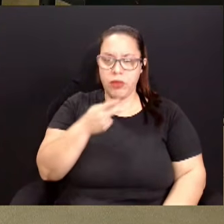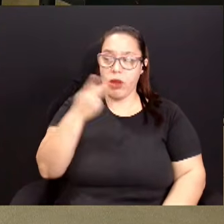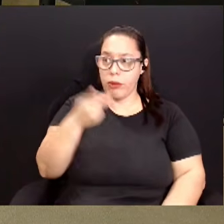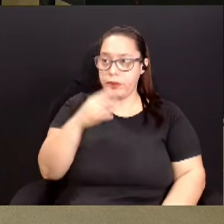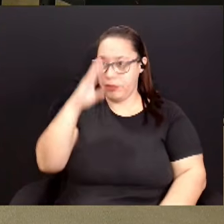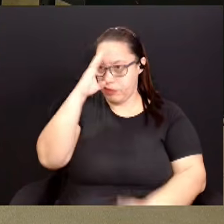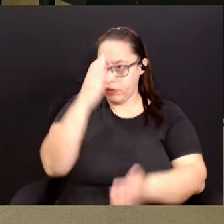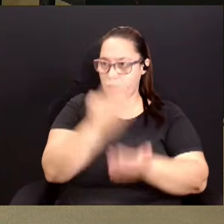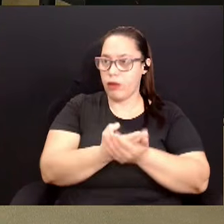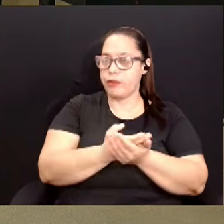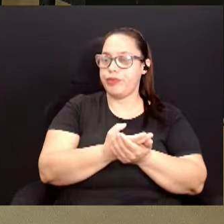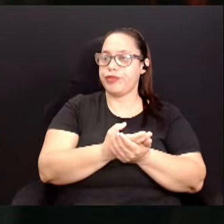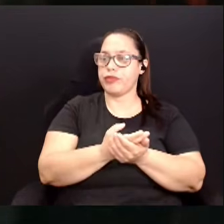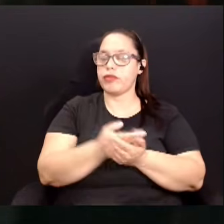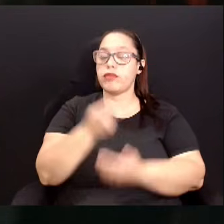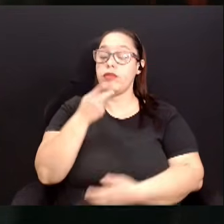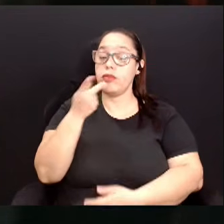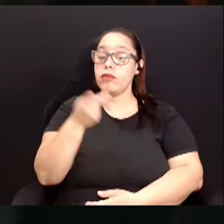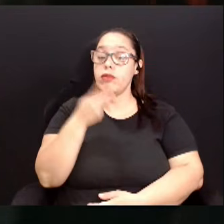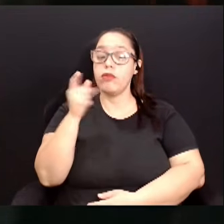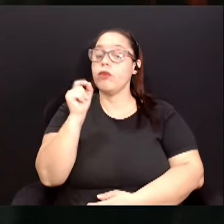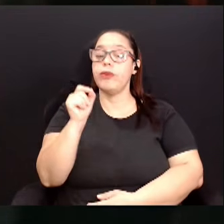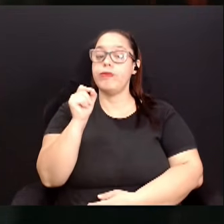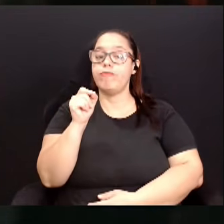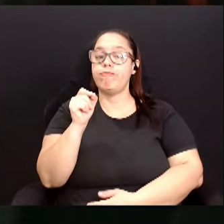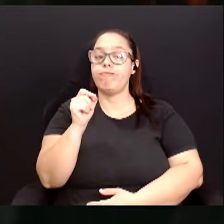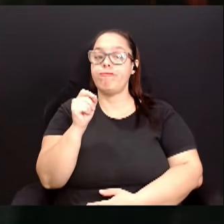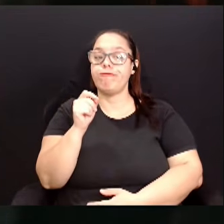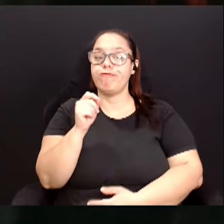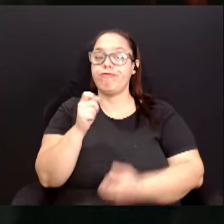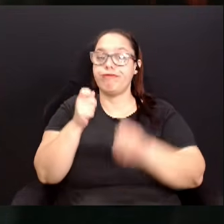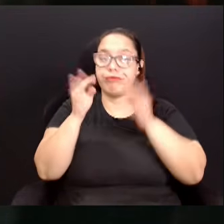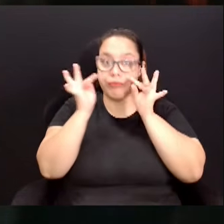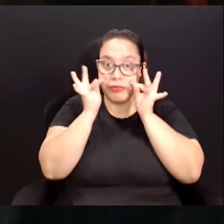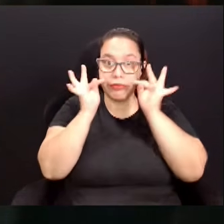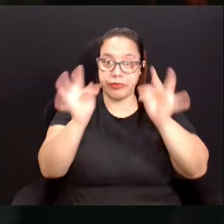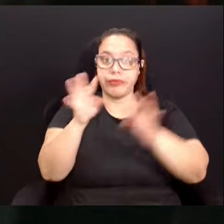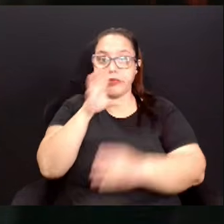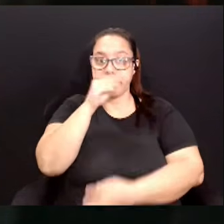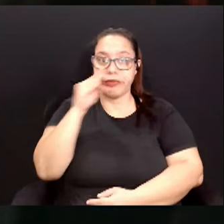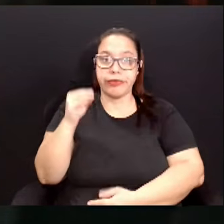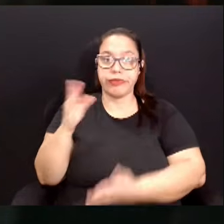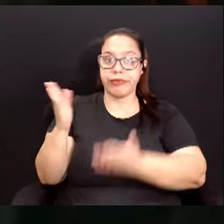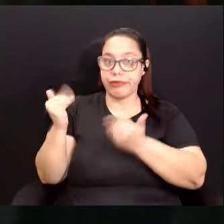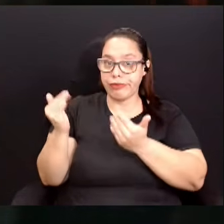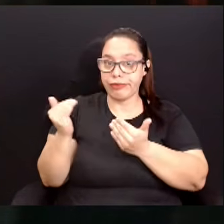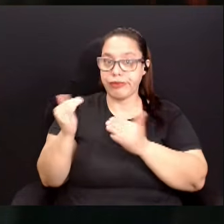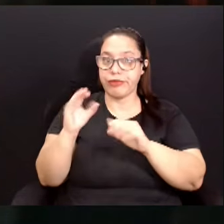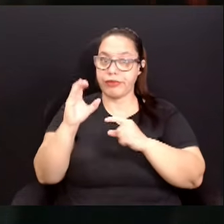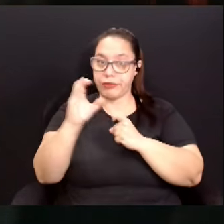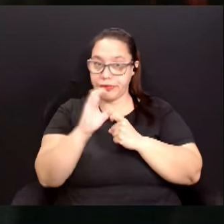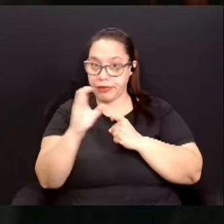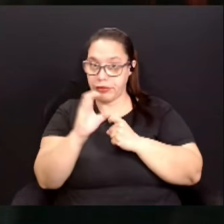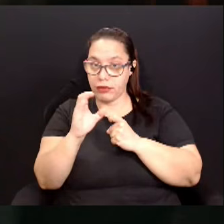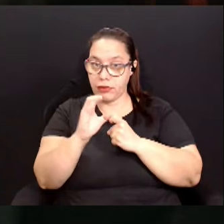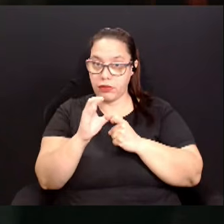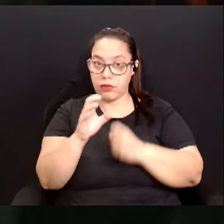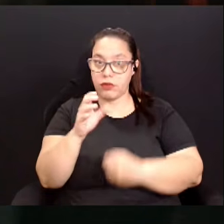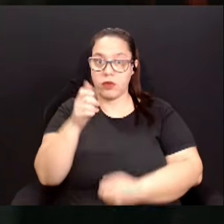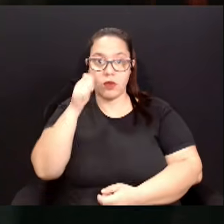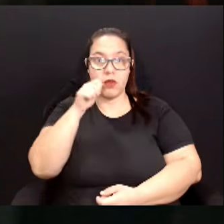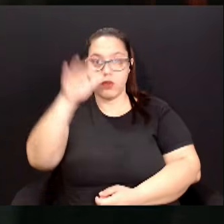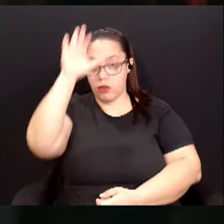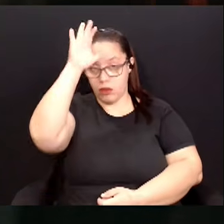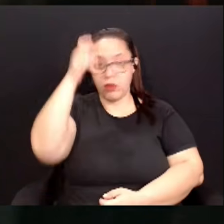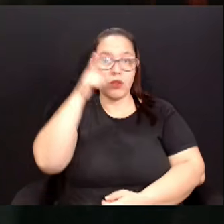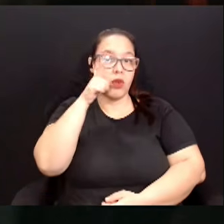elas disseram que alguns relatos de adolescentes, jovens e adolescentes na clínica, que é assim, tia, eu não consigo